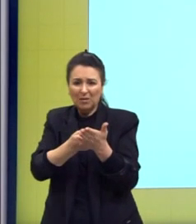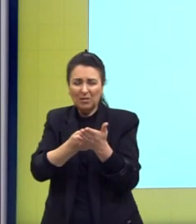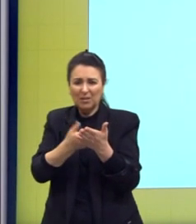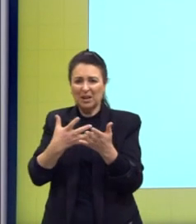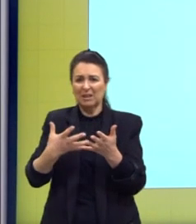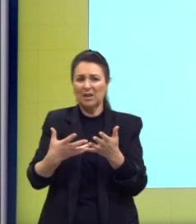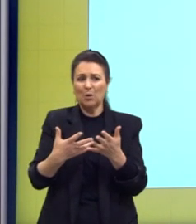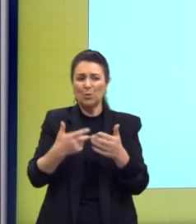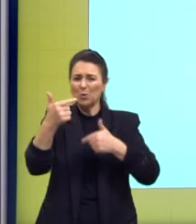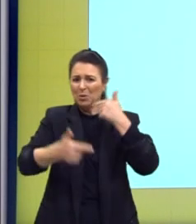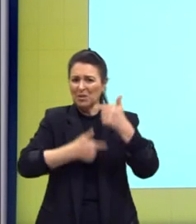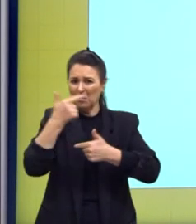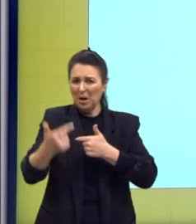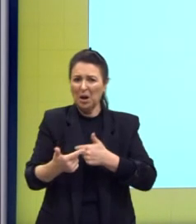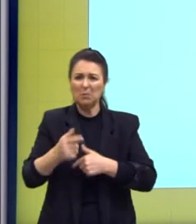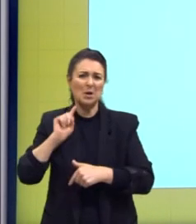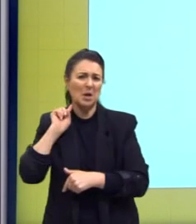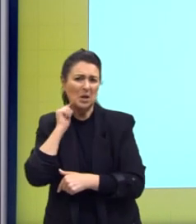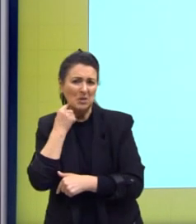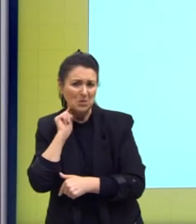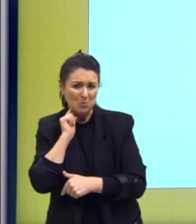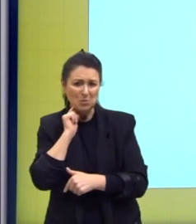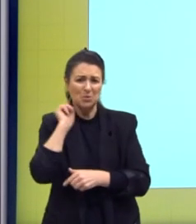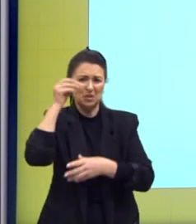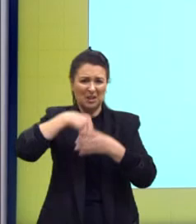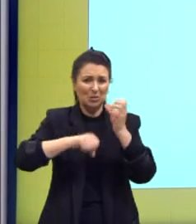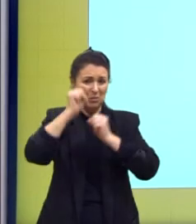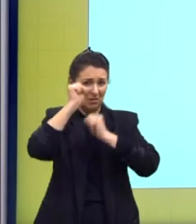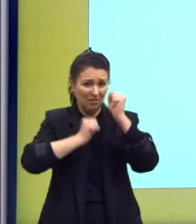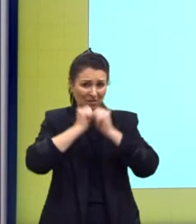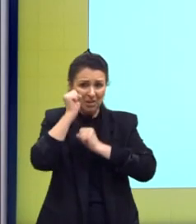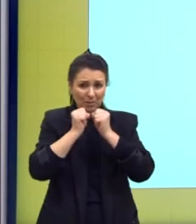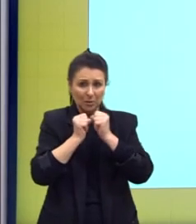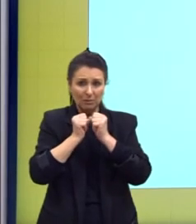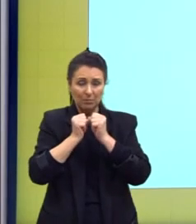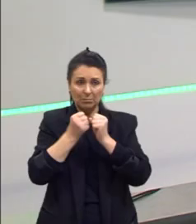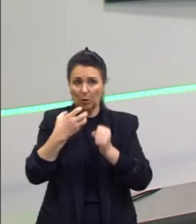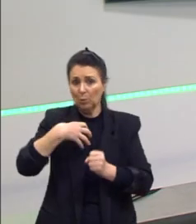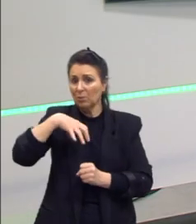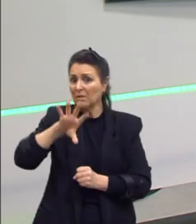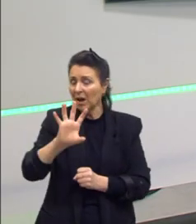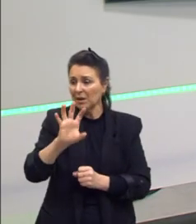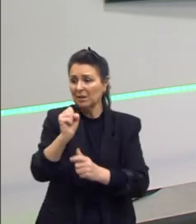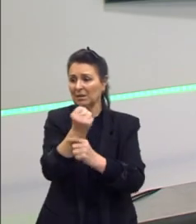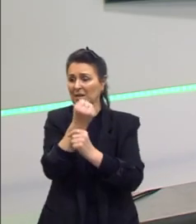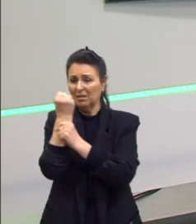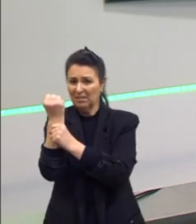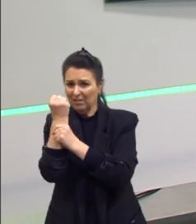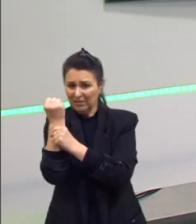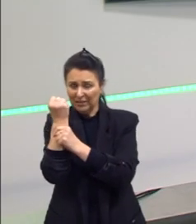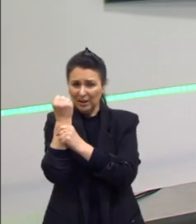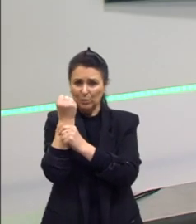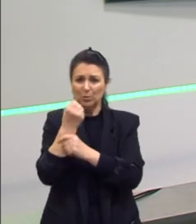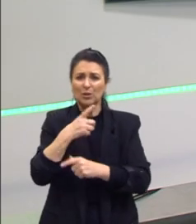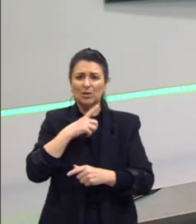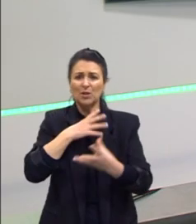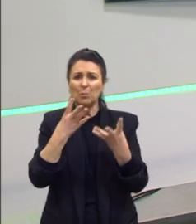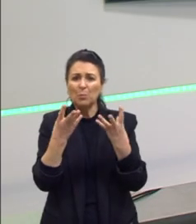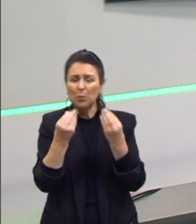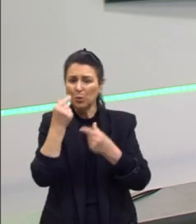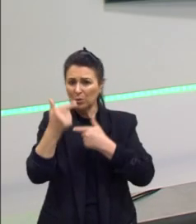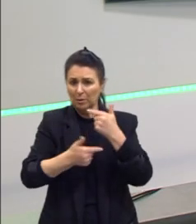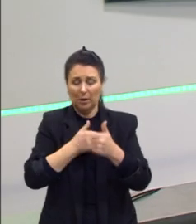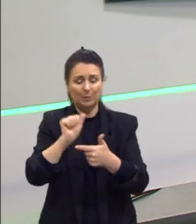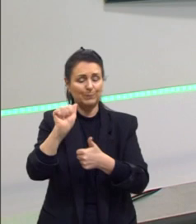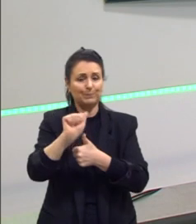insalubre do trabalho Fabril tão maionese tava falando exatamente o contrário que tá defendendo um excesso de trabalho né então